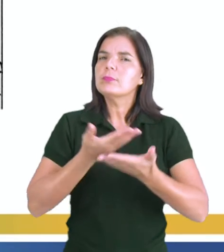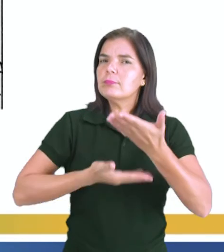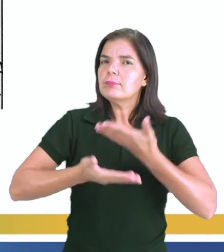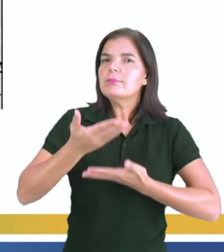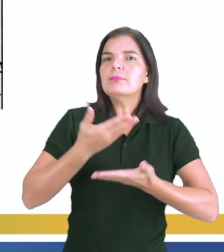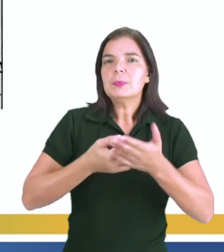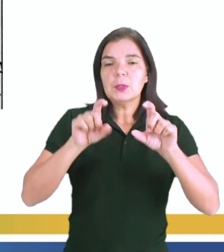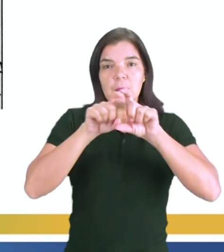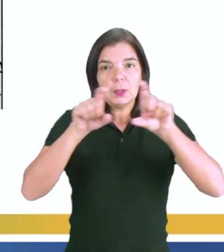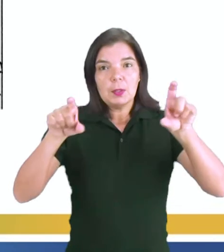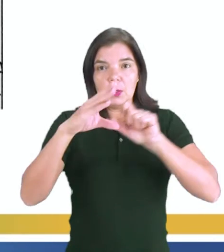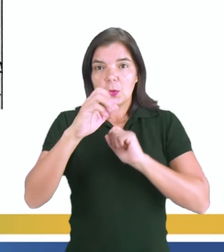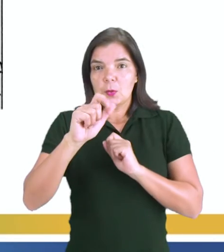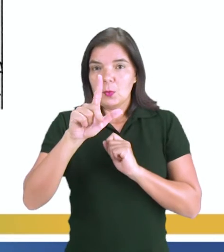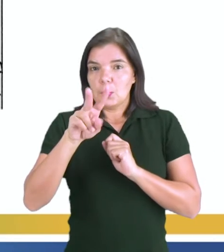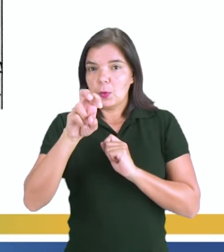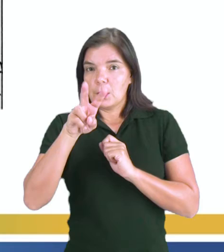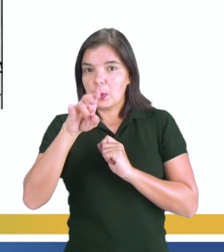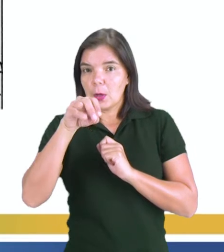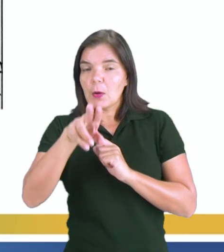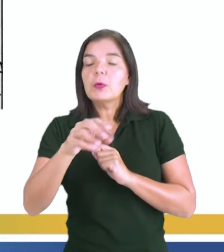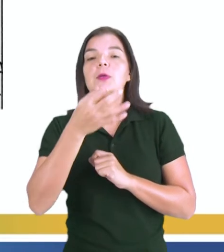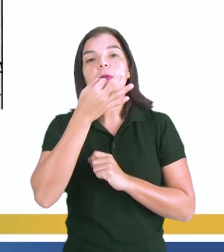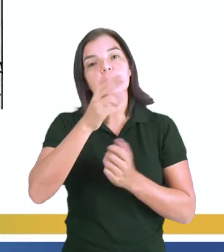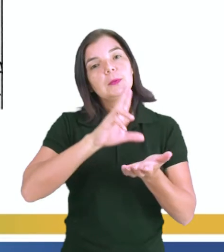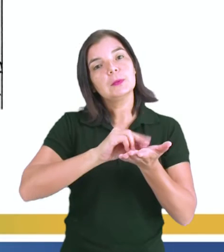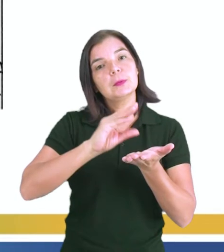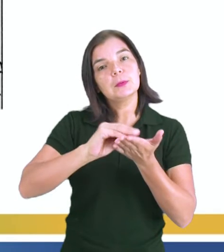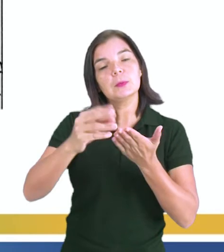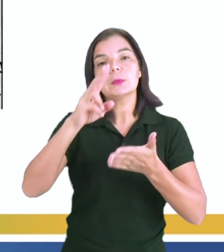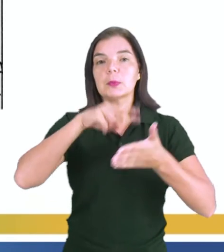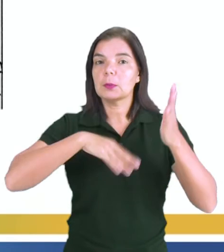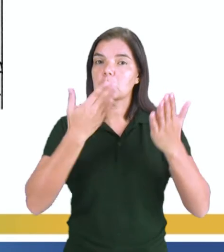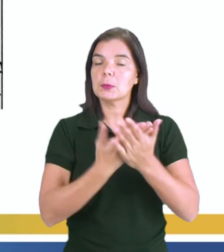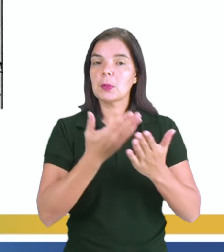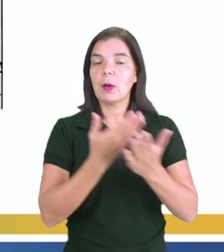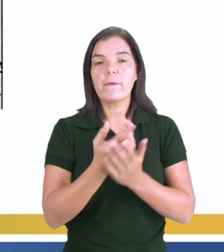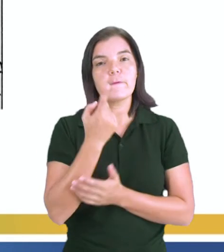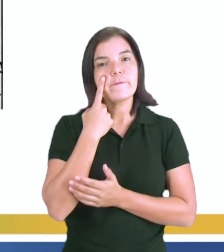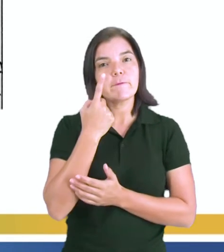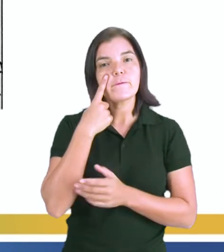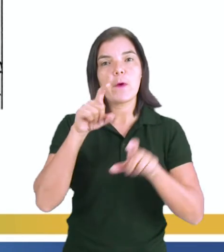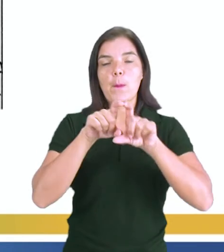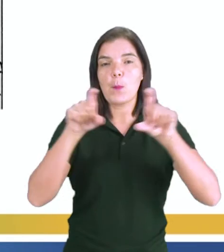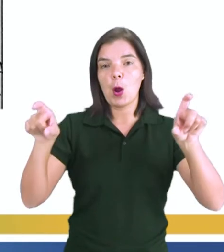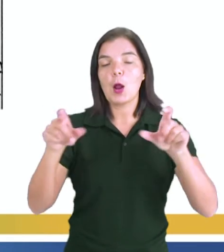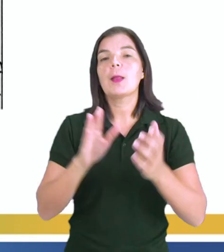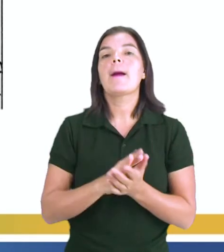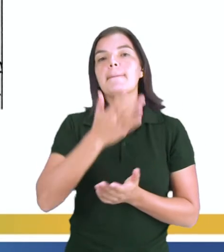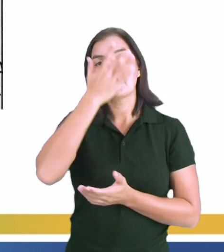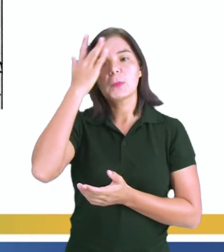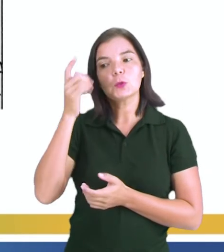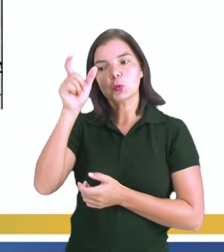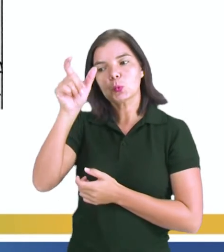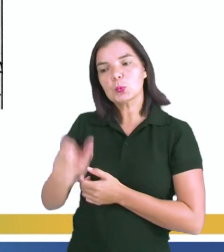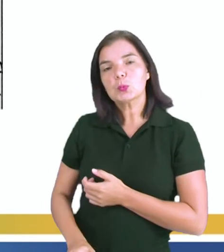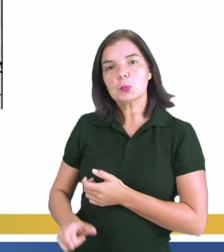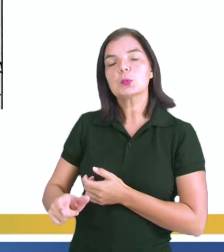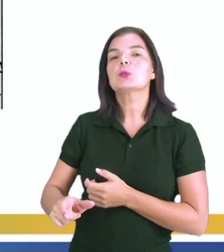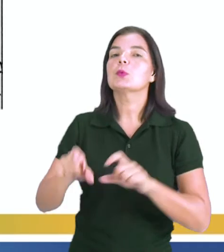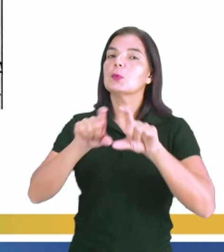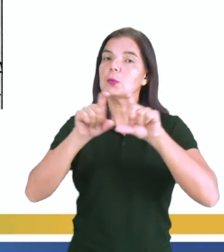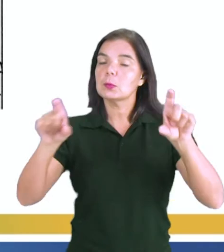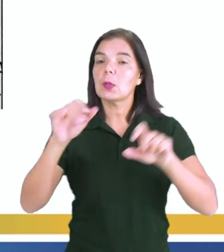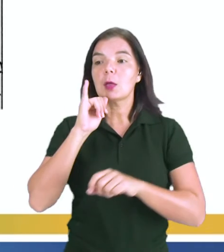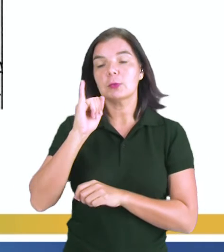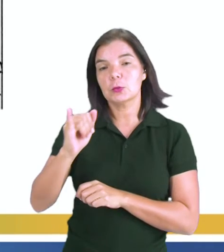entre a tirinha de Calvin e o artigo de opinião que lemos na aula? Vamos verificar. O personagem da tirinha, ele